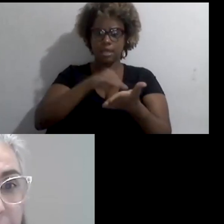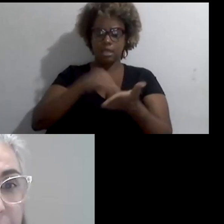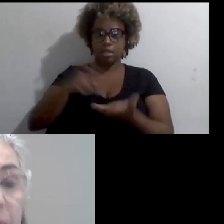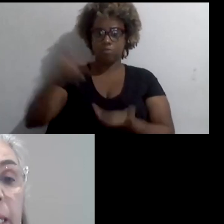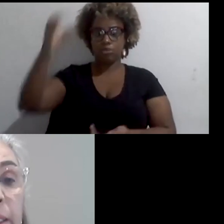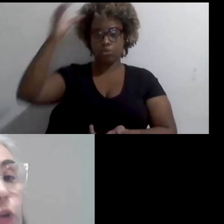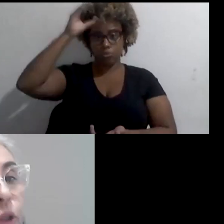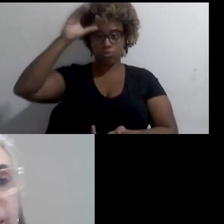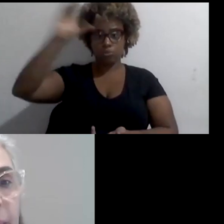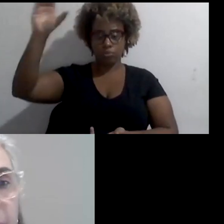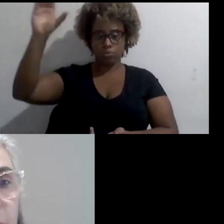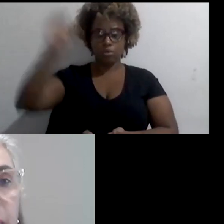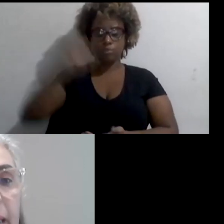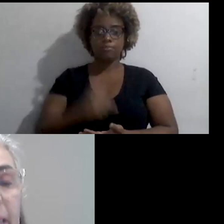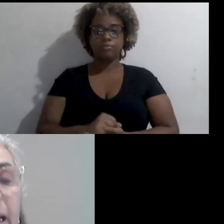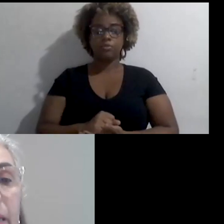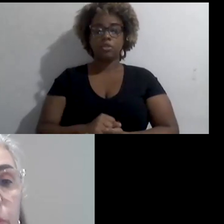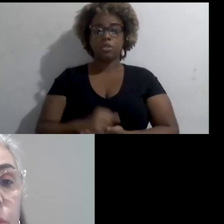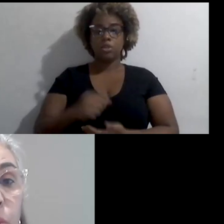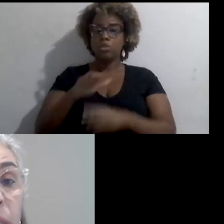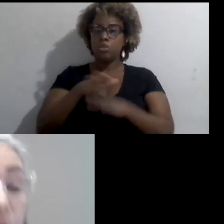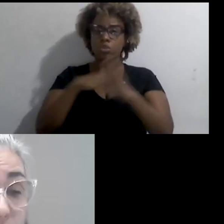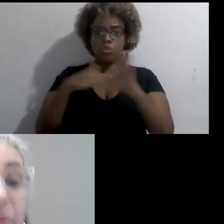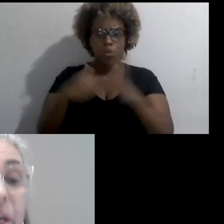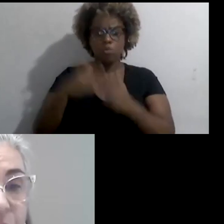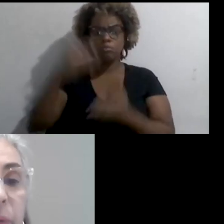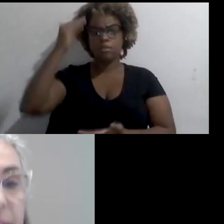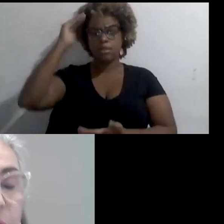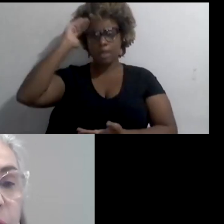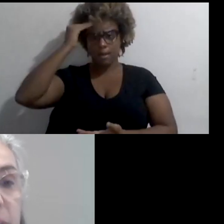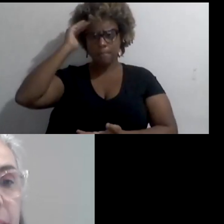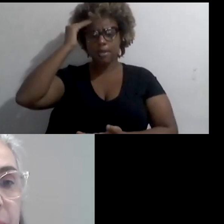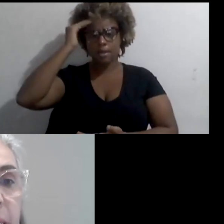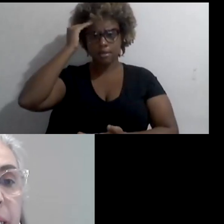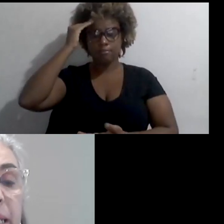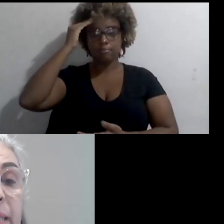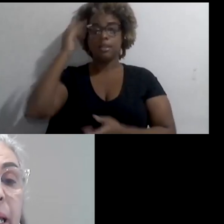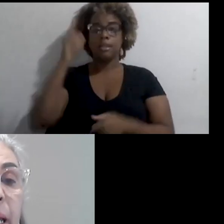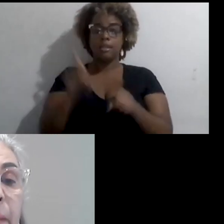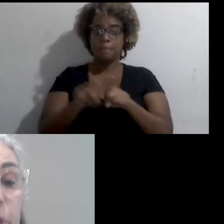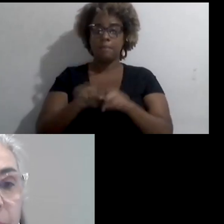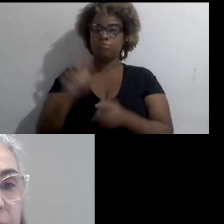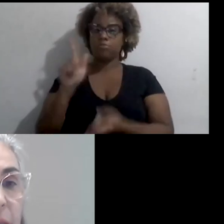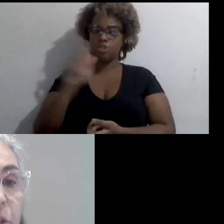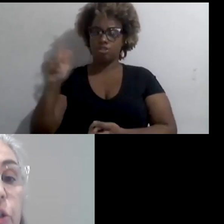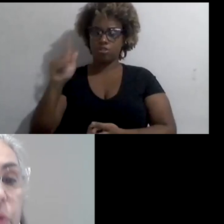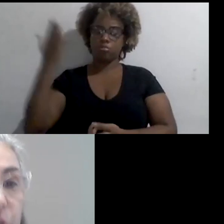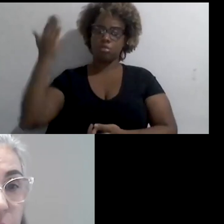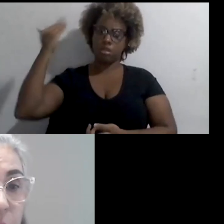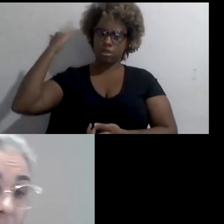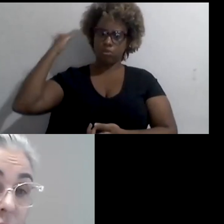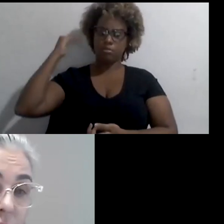MINC. Então, todos sabiam, né, inclusive a gestão anterior sabia dessa possibilidade